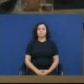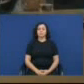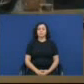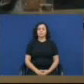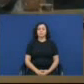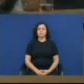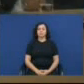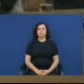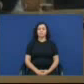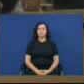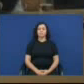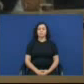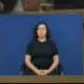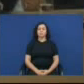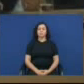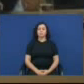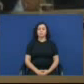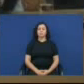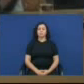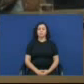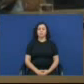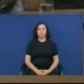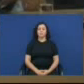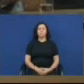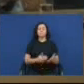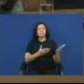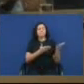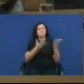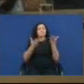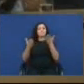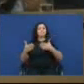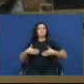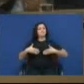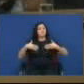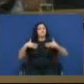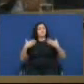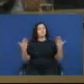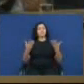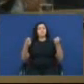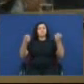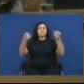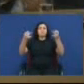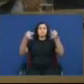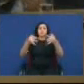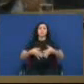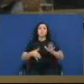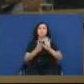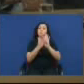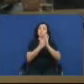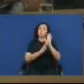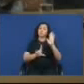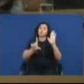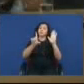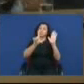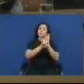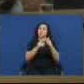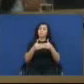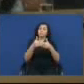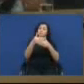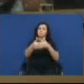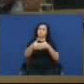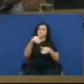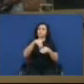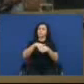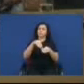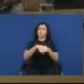Senhor Matheus, muito obrigado pela presença. É uma honra a Câmara Municipal receber o senhor para discorrer sobre o projeto de lei que será apreciado logo